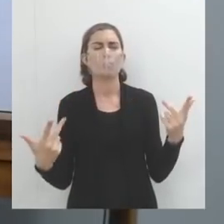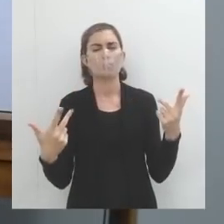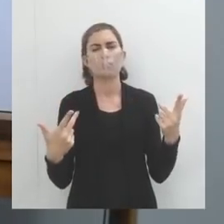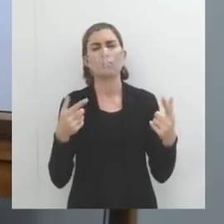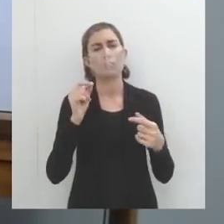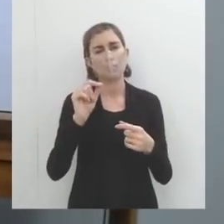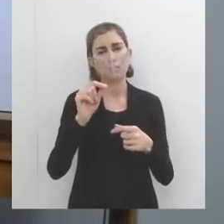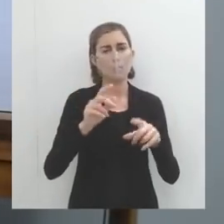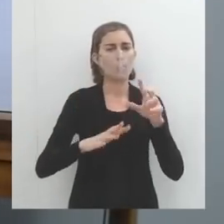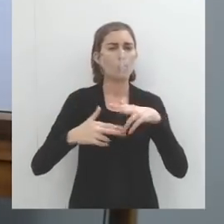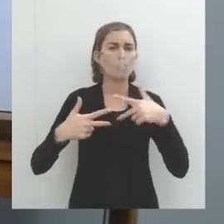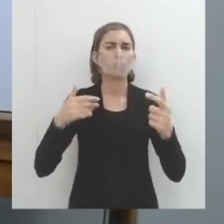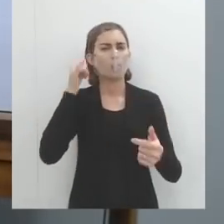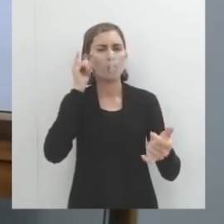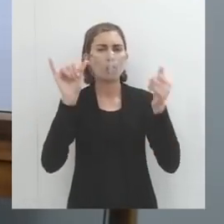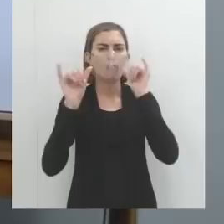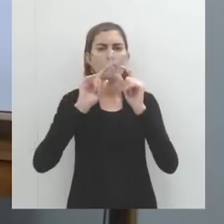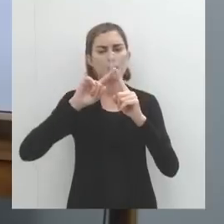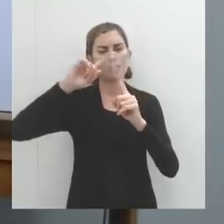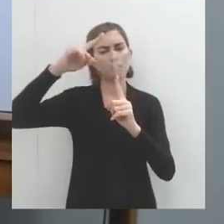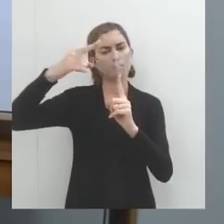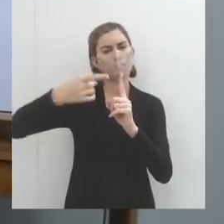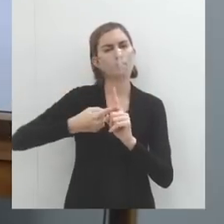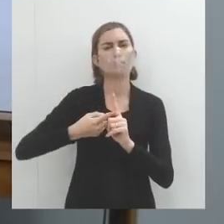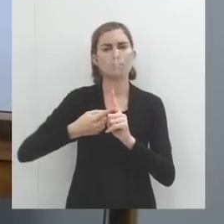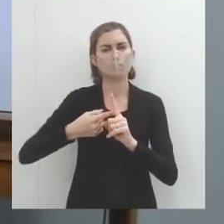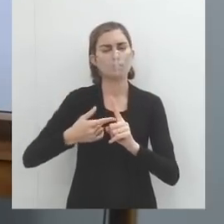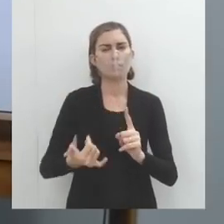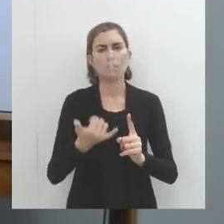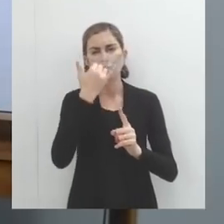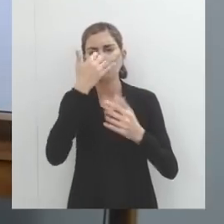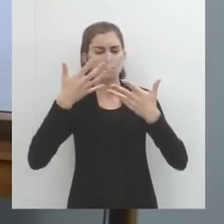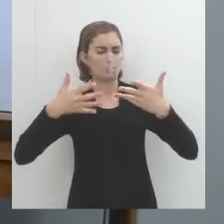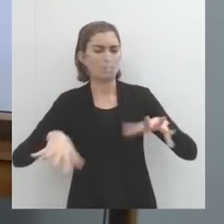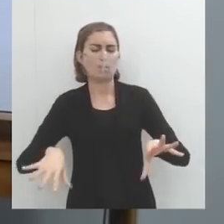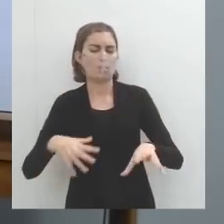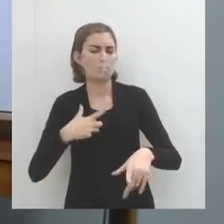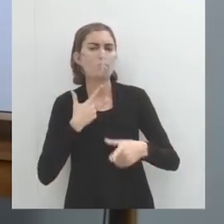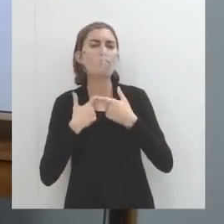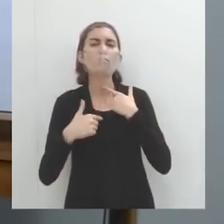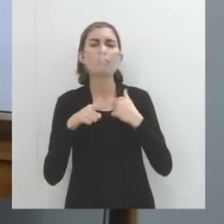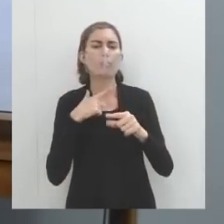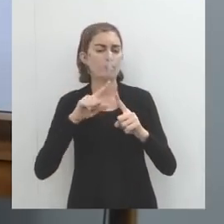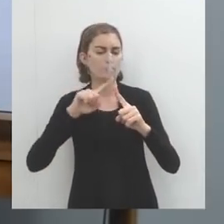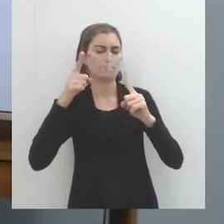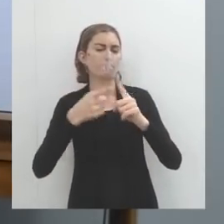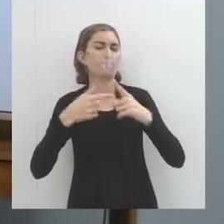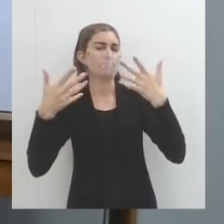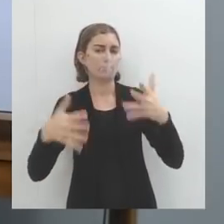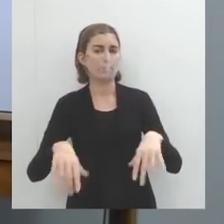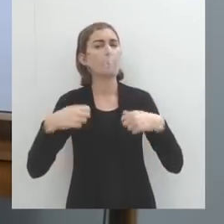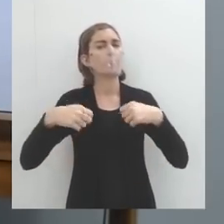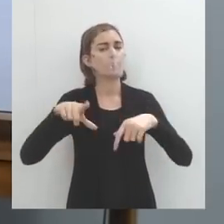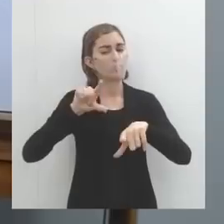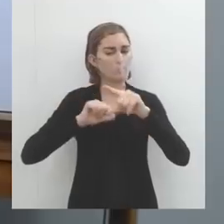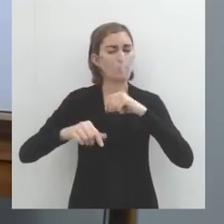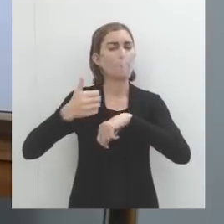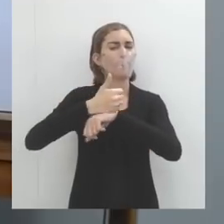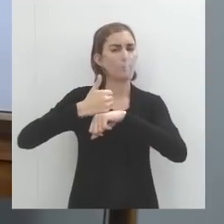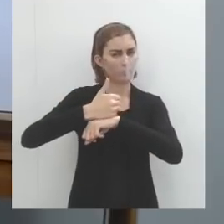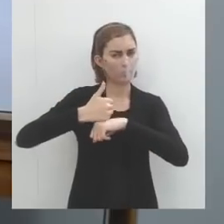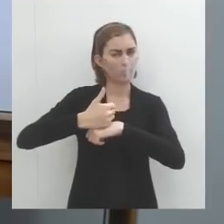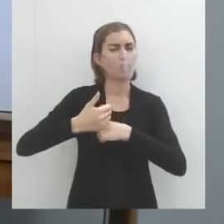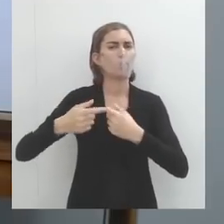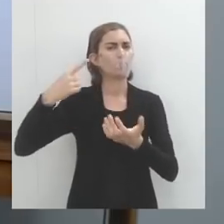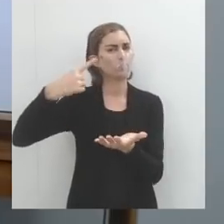aqui são métodos que evitam a gravidez indesejada e devem ser escolhidos com a ajuda de um profissional e em